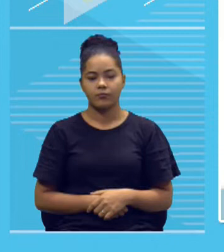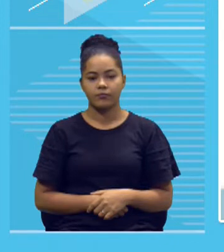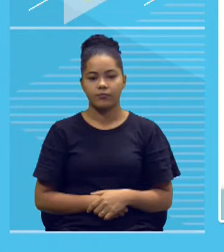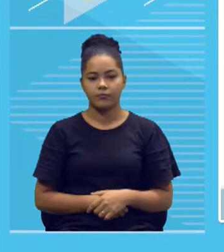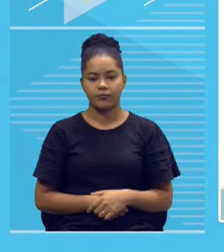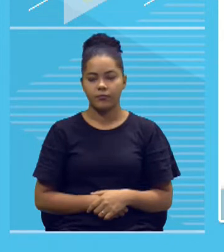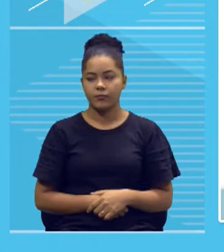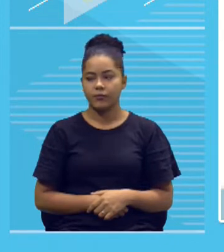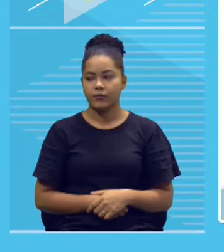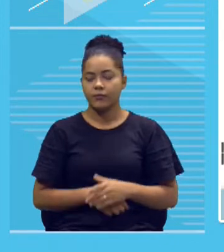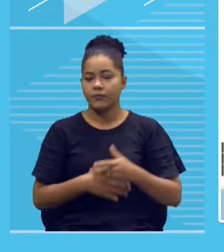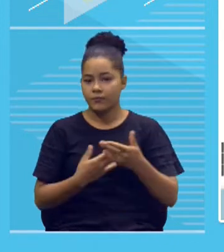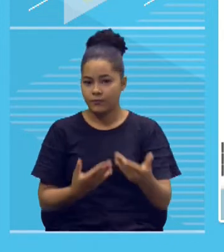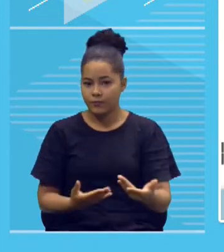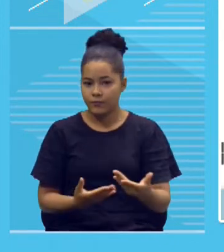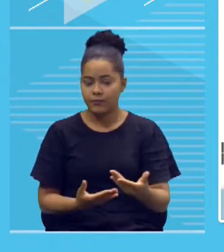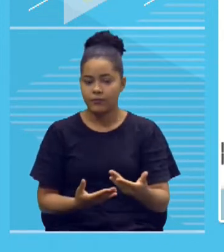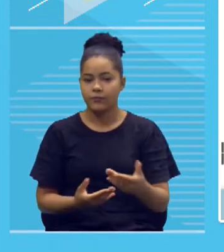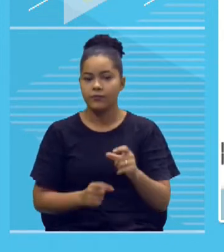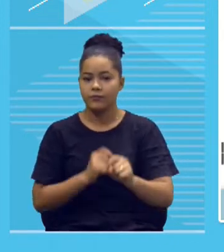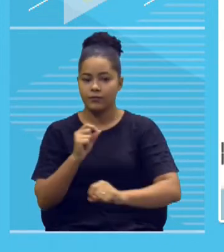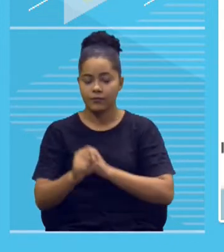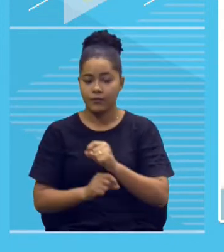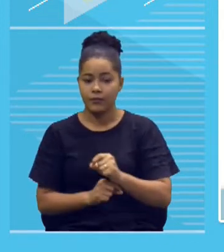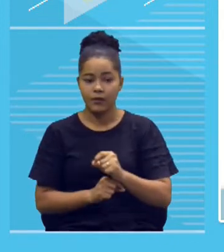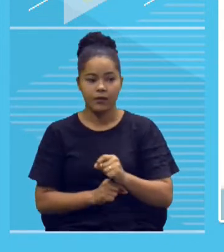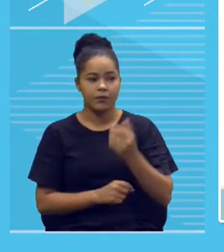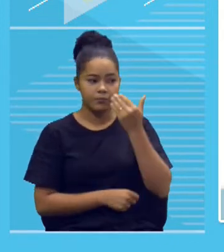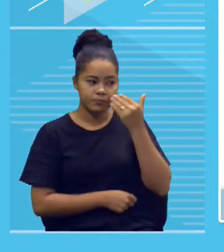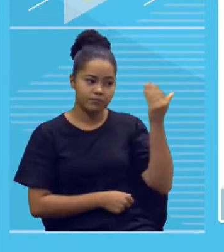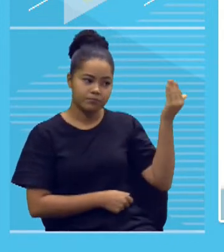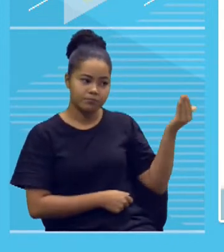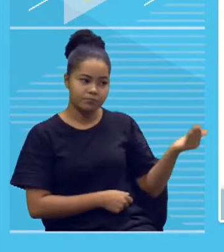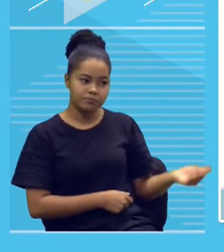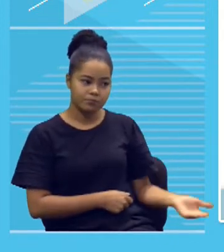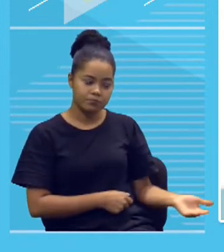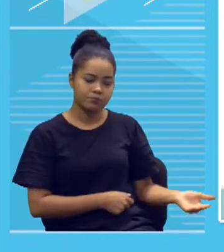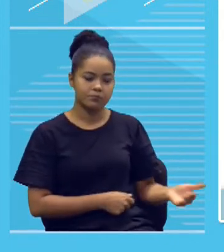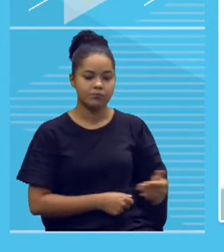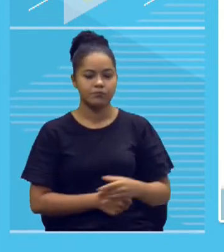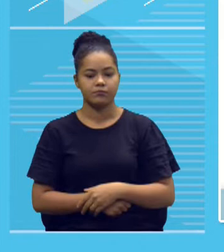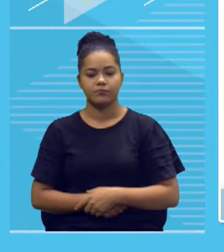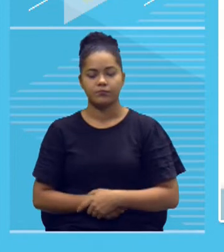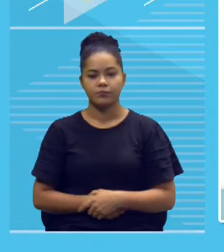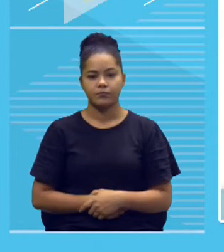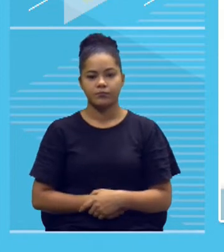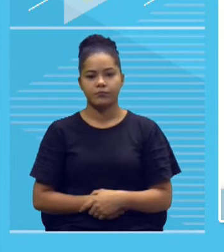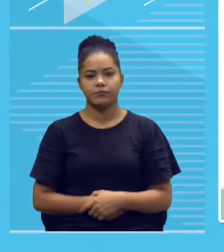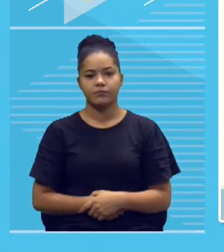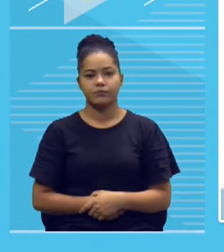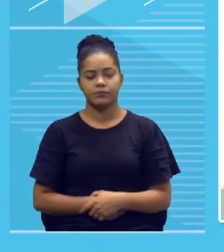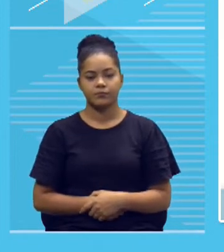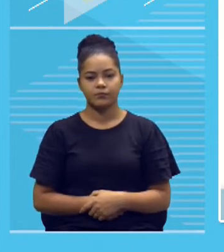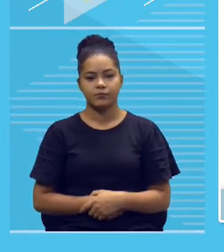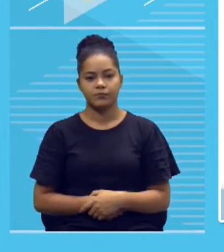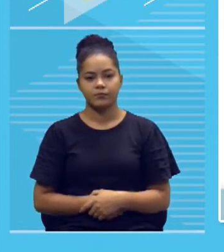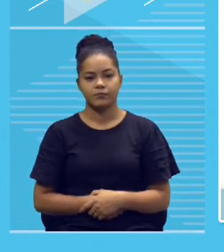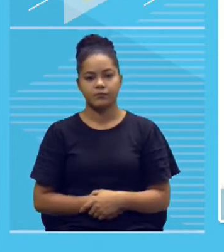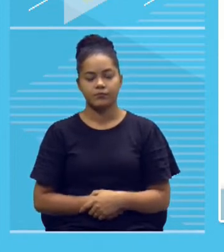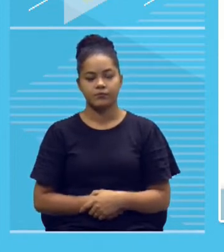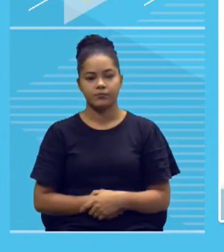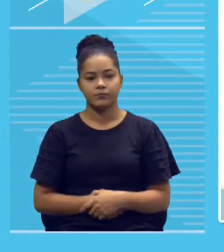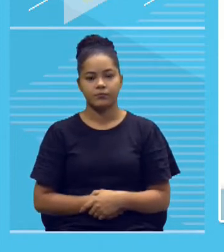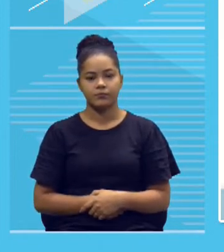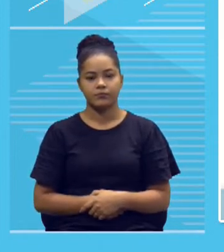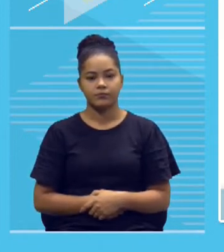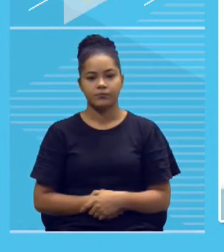Capital que é 200 acrescido dos juros que é 16 Professor o montante